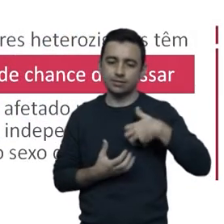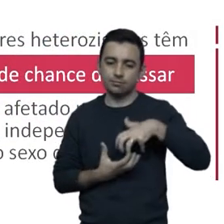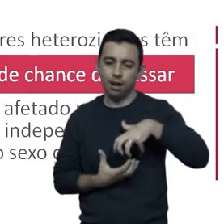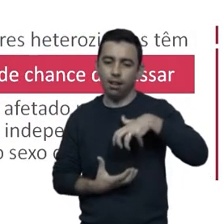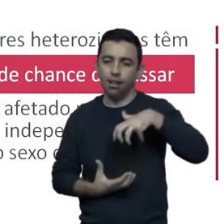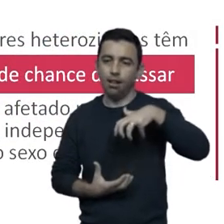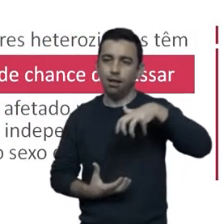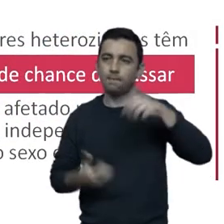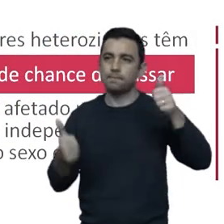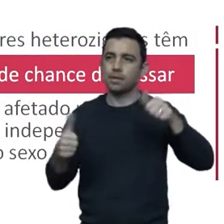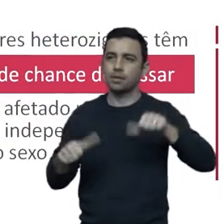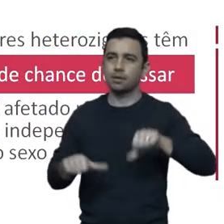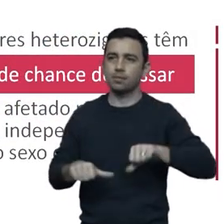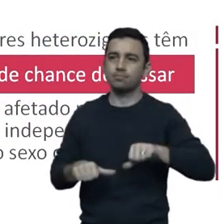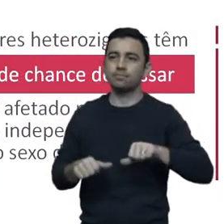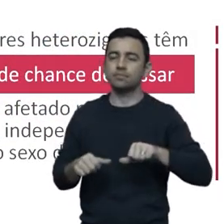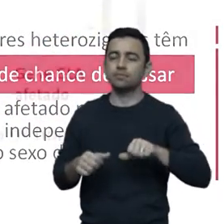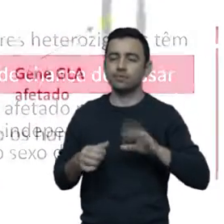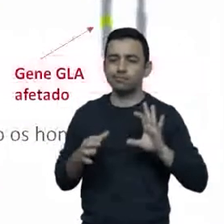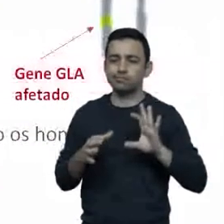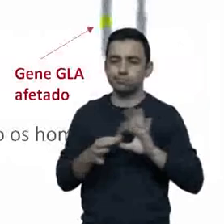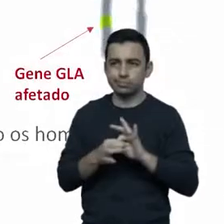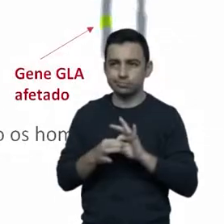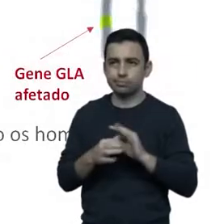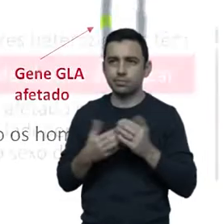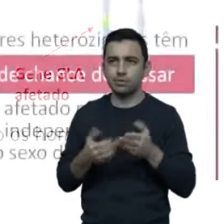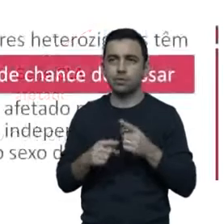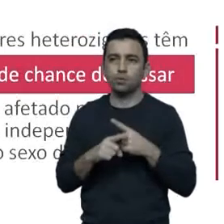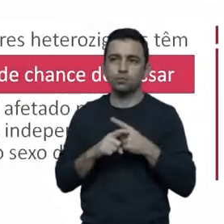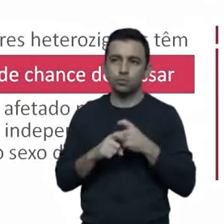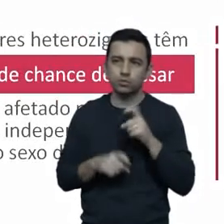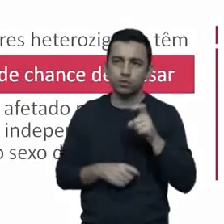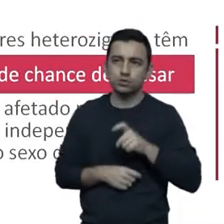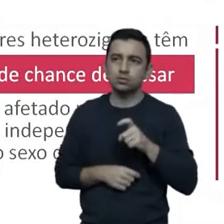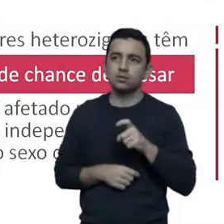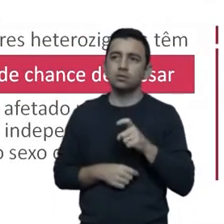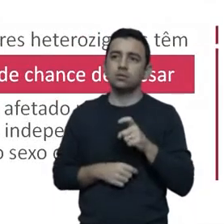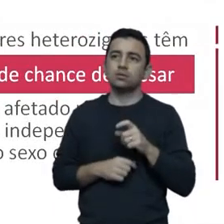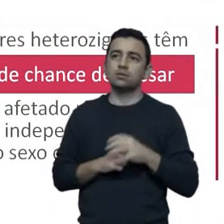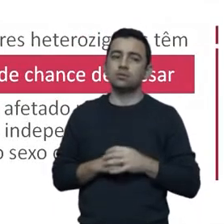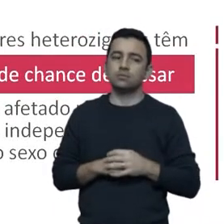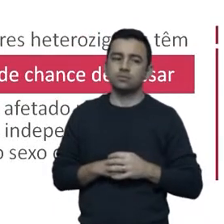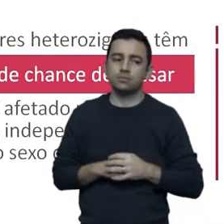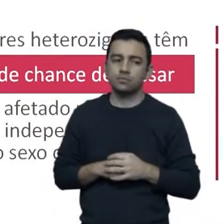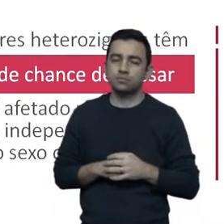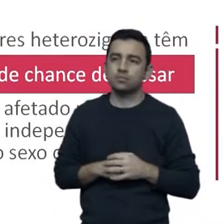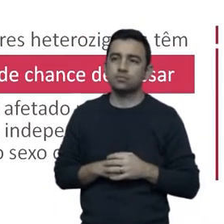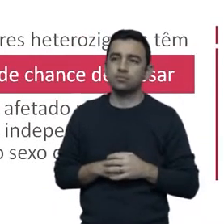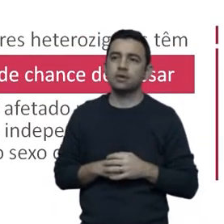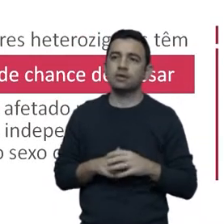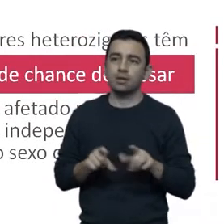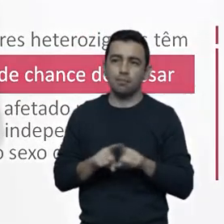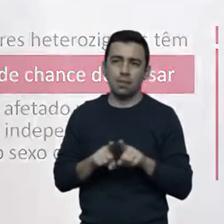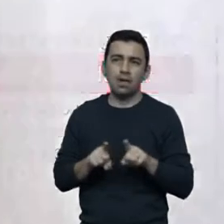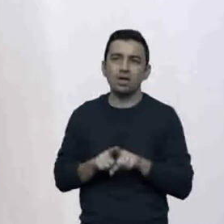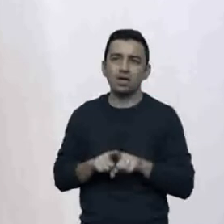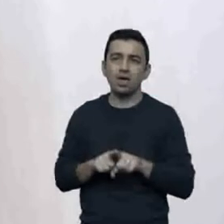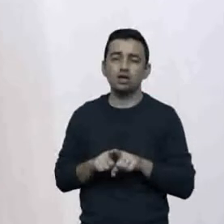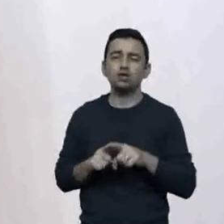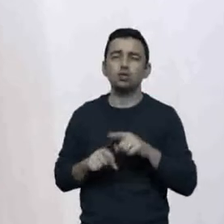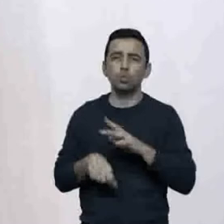Como eu falei, é ligado ao cromossomo X, então, uma mãe que tem a doença de Fabry pode passar a doença tanto para o